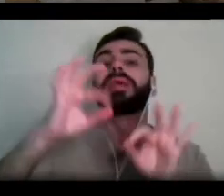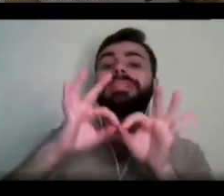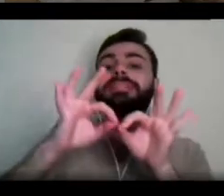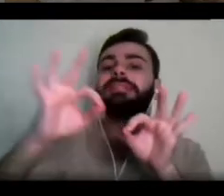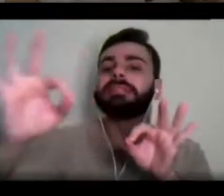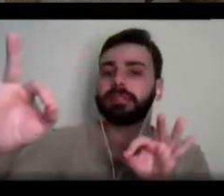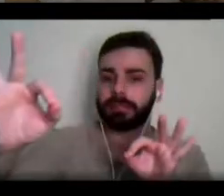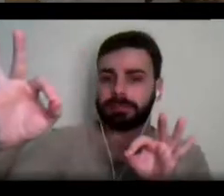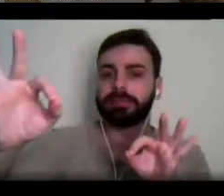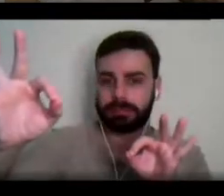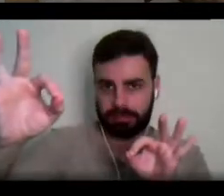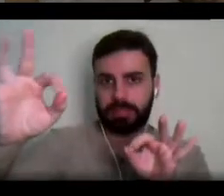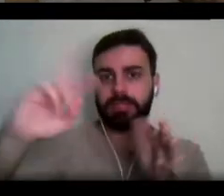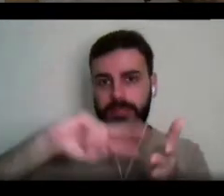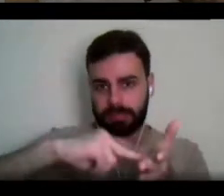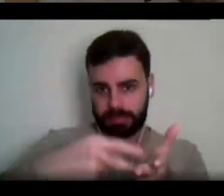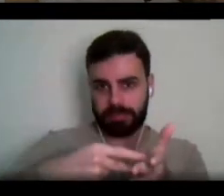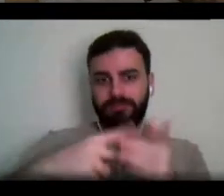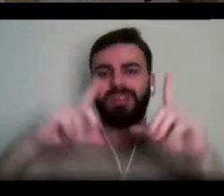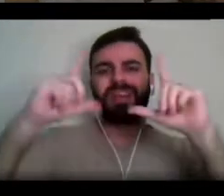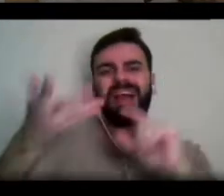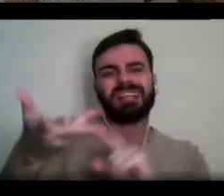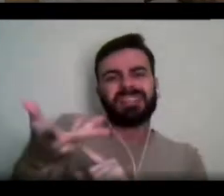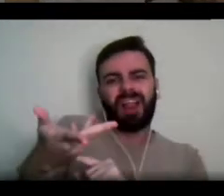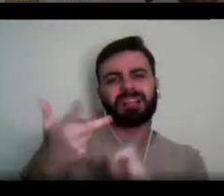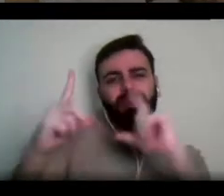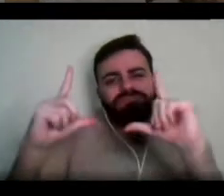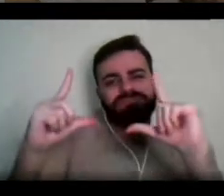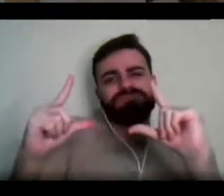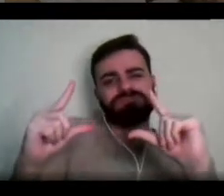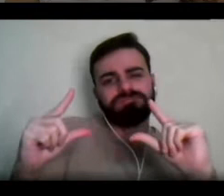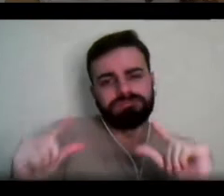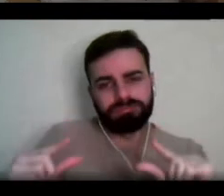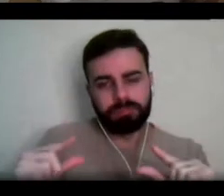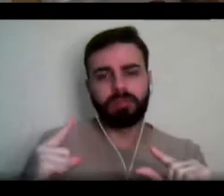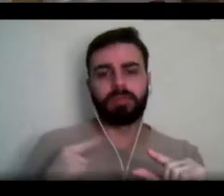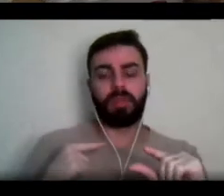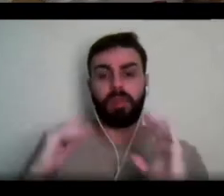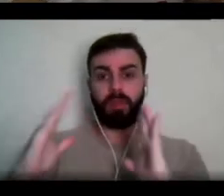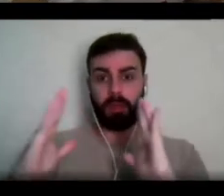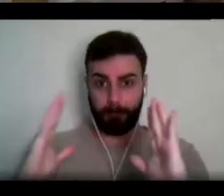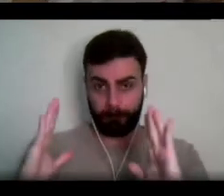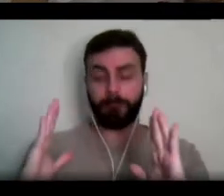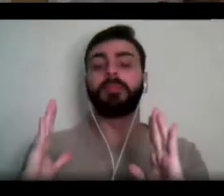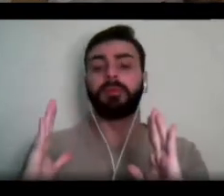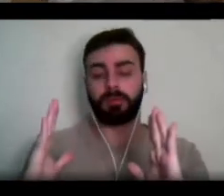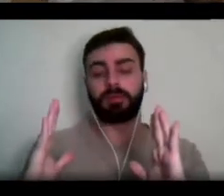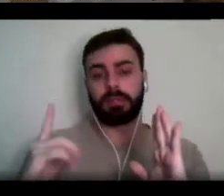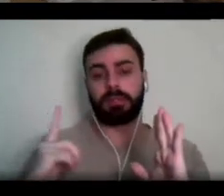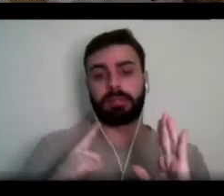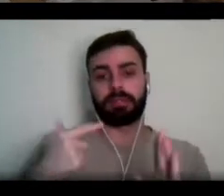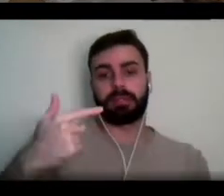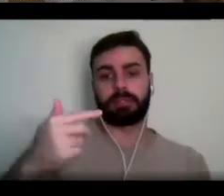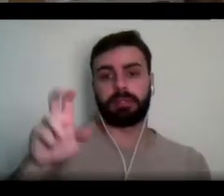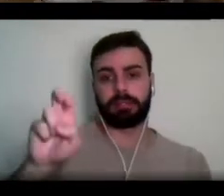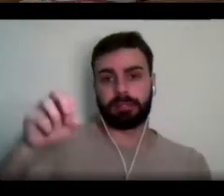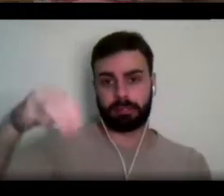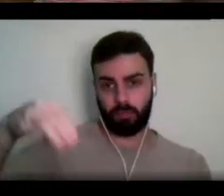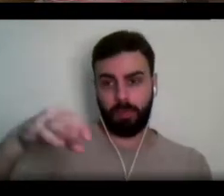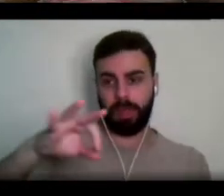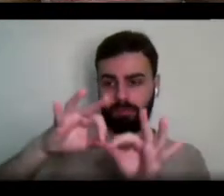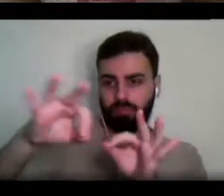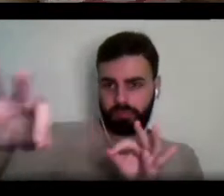não deu um tempo, ele deu uma distância, né? Essa desaceleração, ela aconteceu